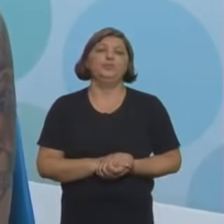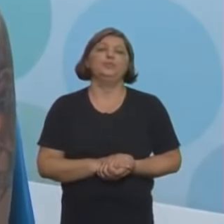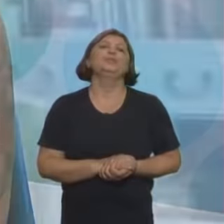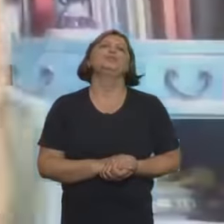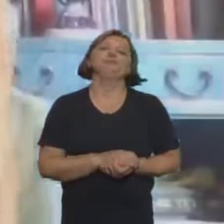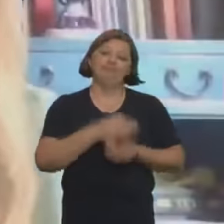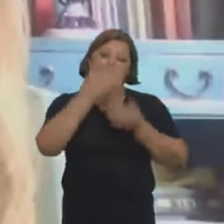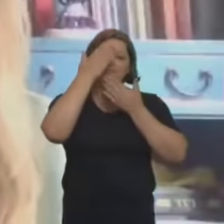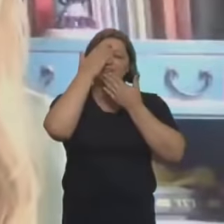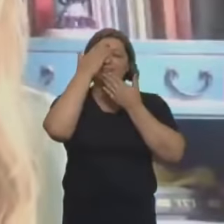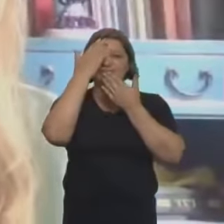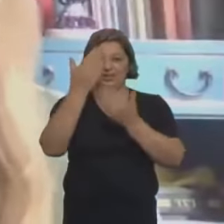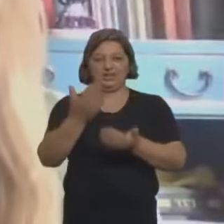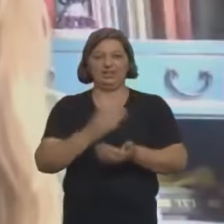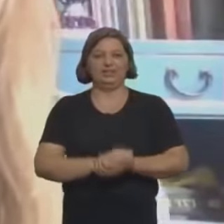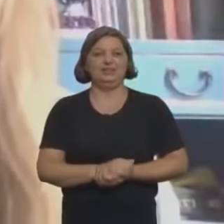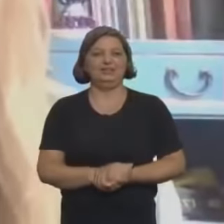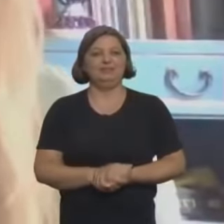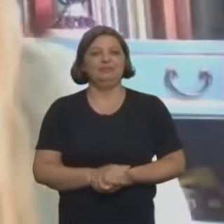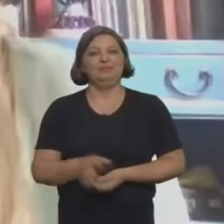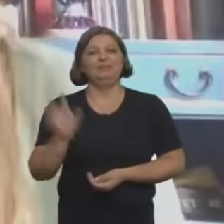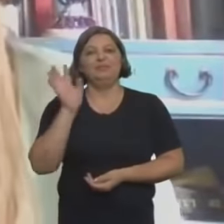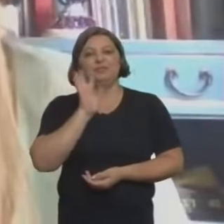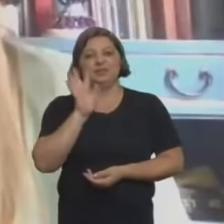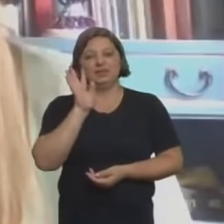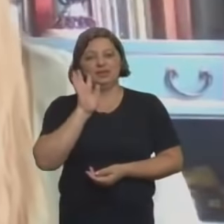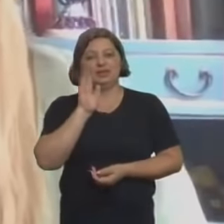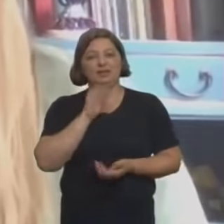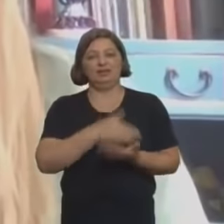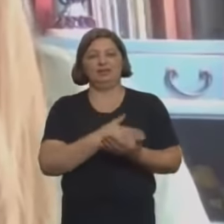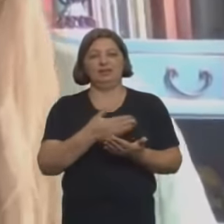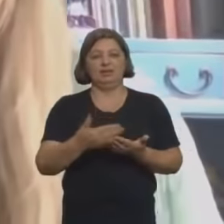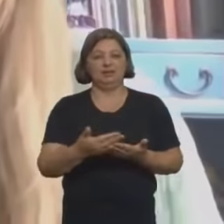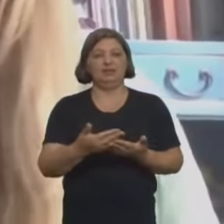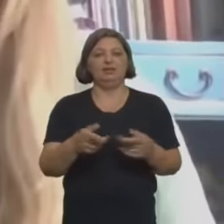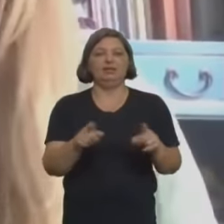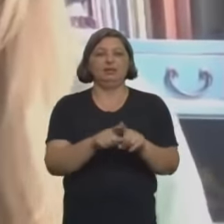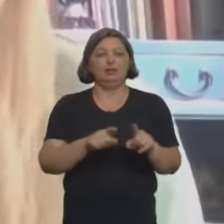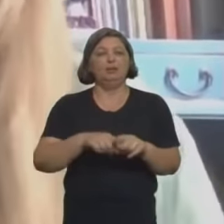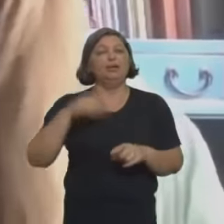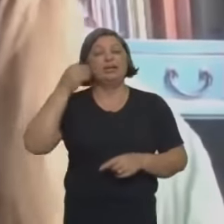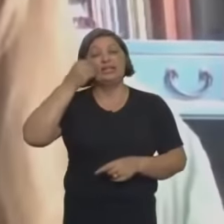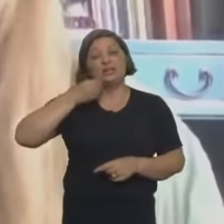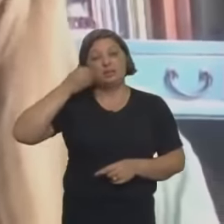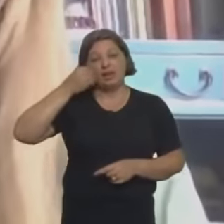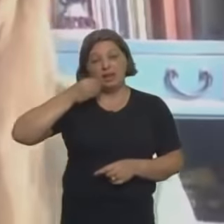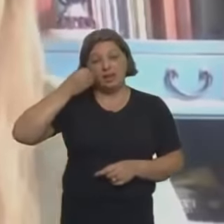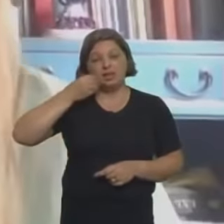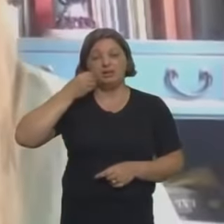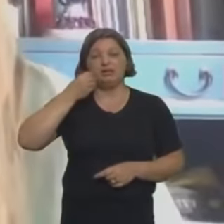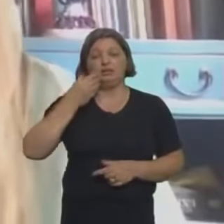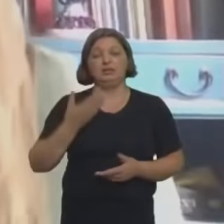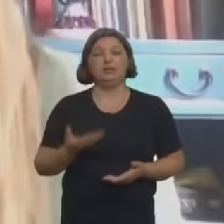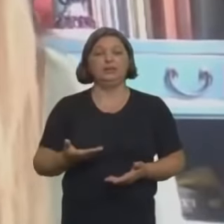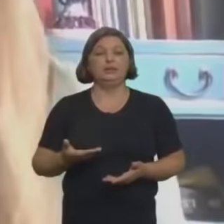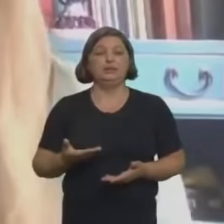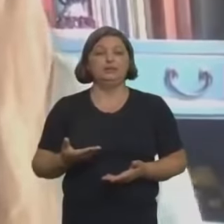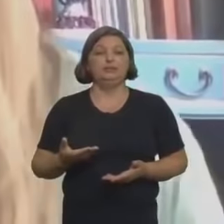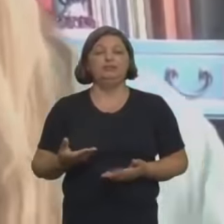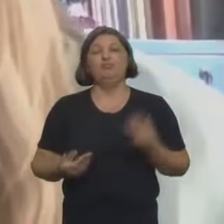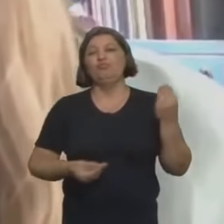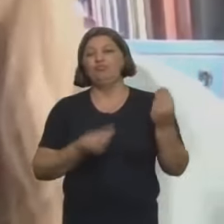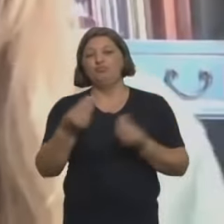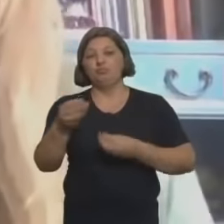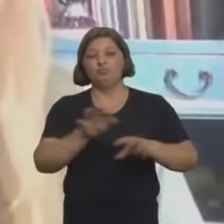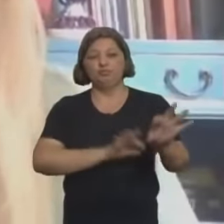obrigada, Carol. Muito bacana essa introdução, né? Poder trazer um pouquinho da experiência de como que esse